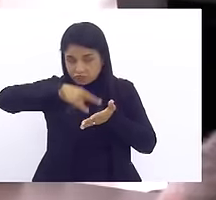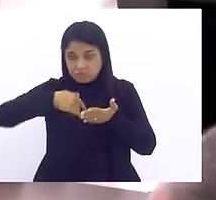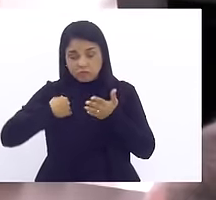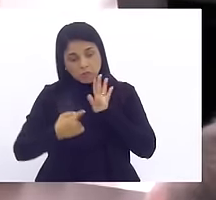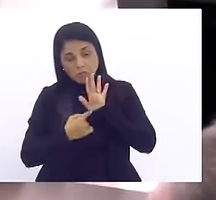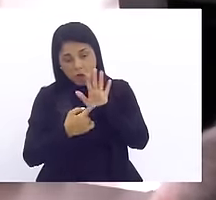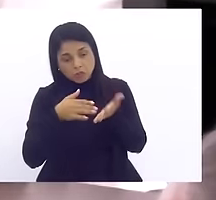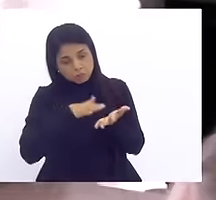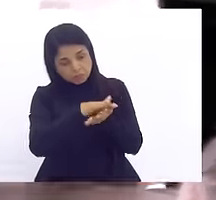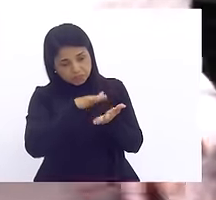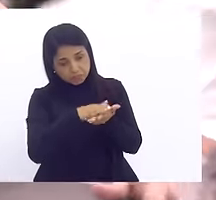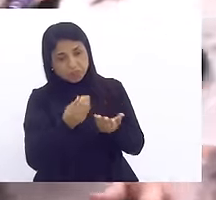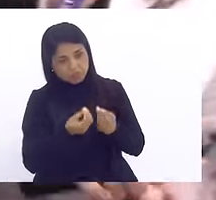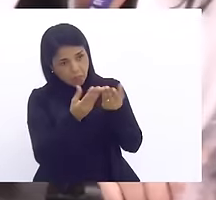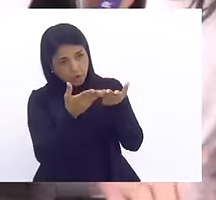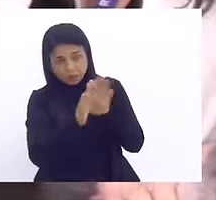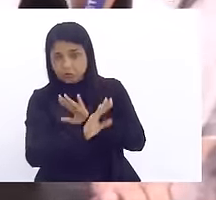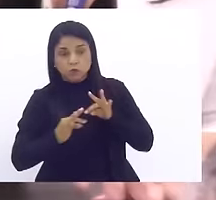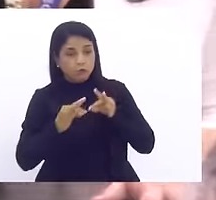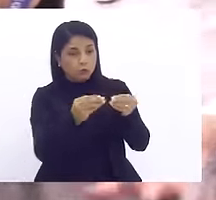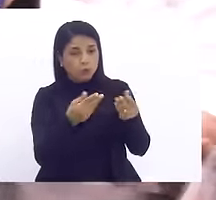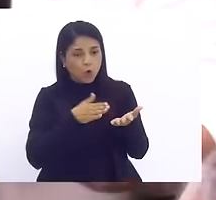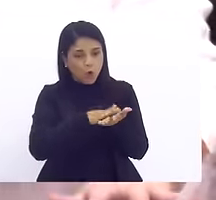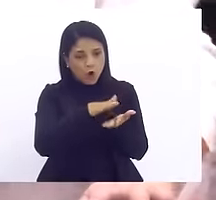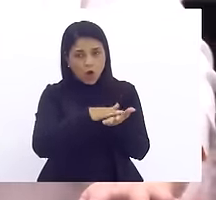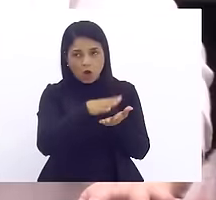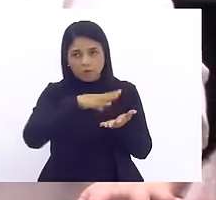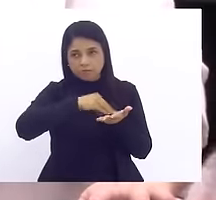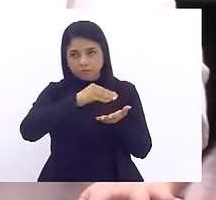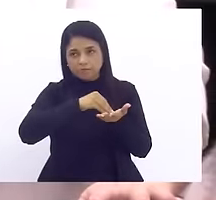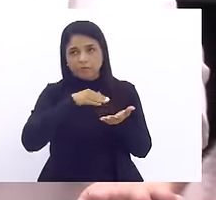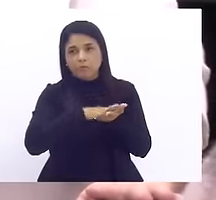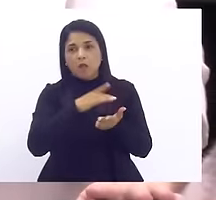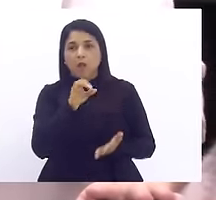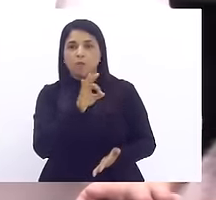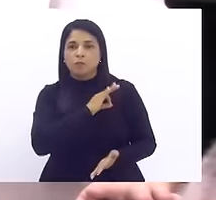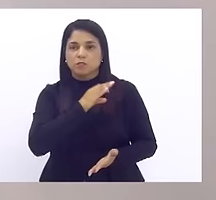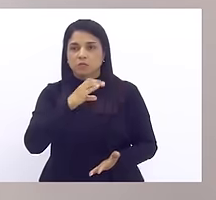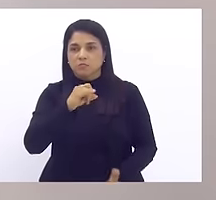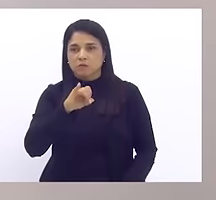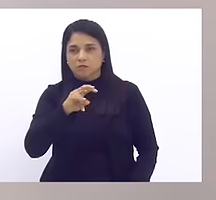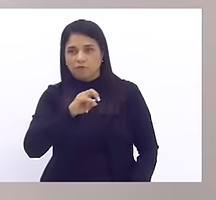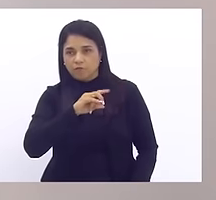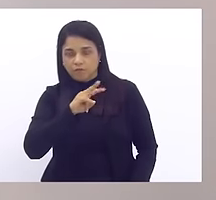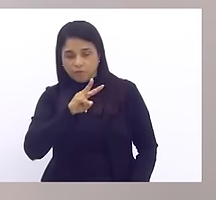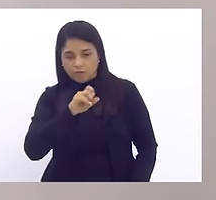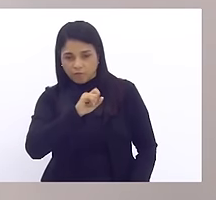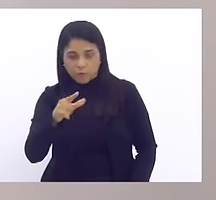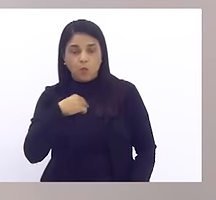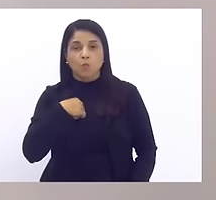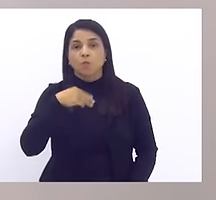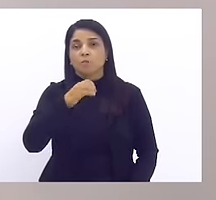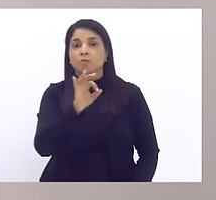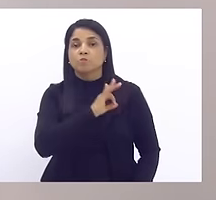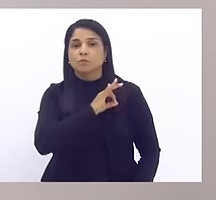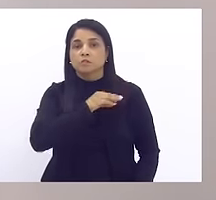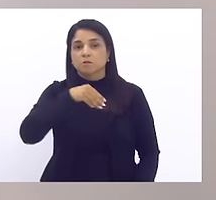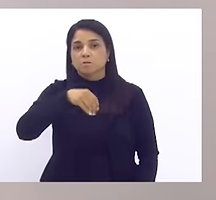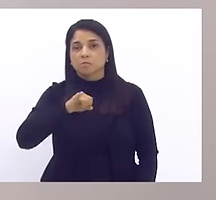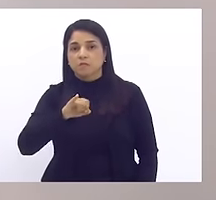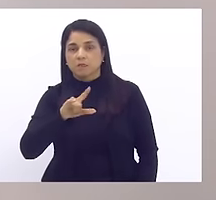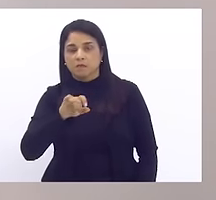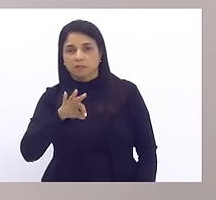claro que quero quero de todos do com a polícia civil com a polícia militar com DETRAN com todo mundo que tá na rua